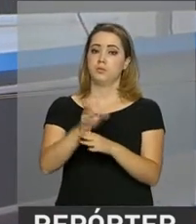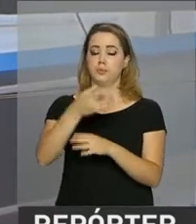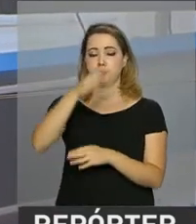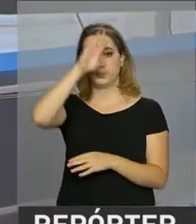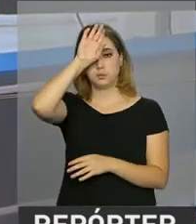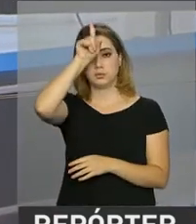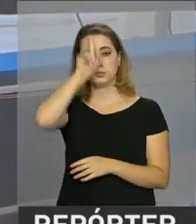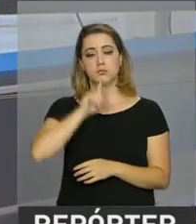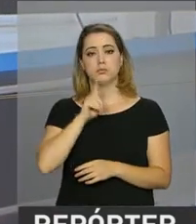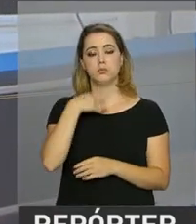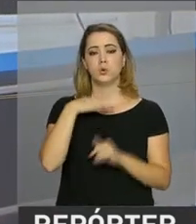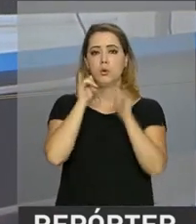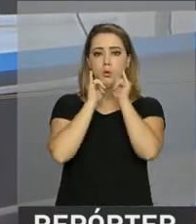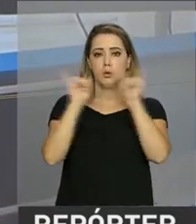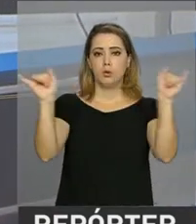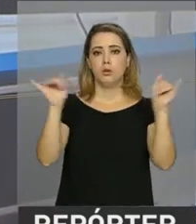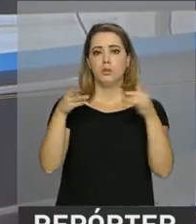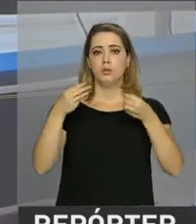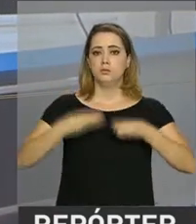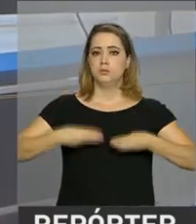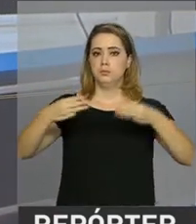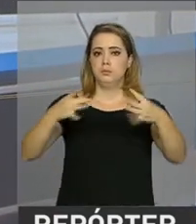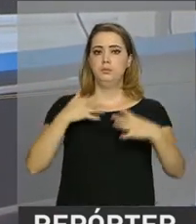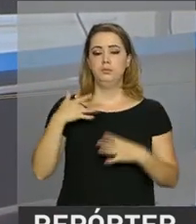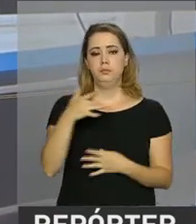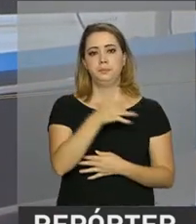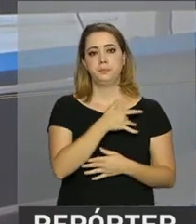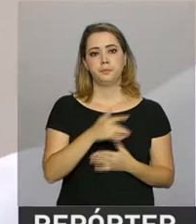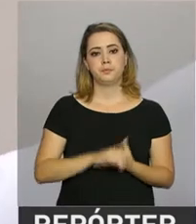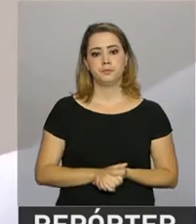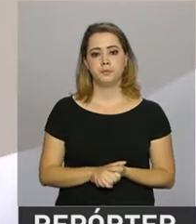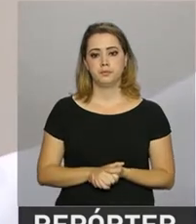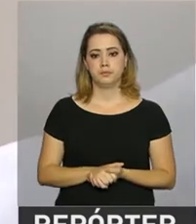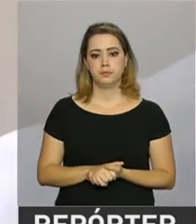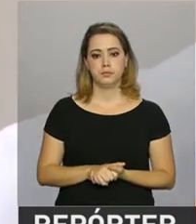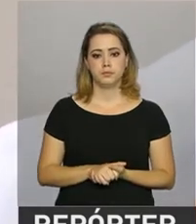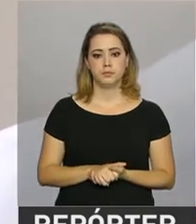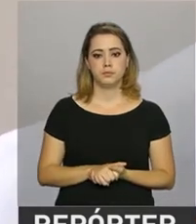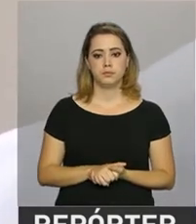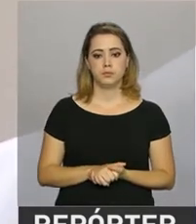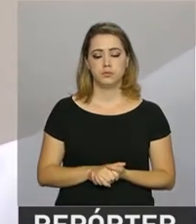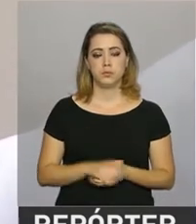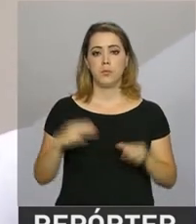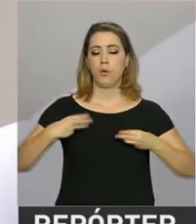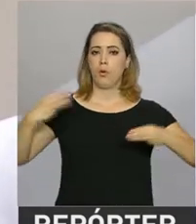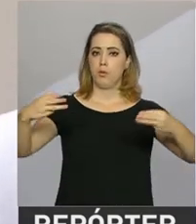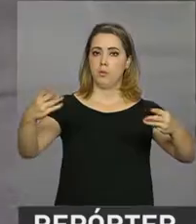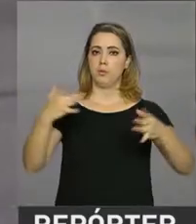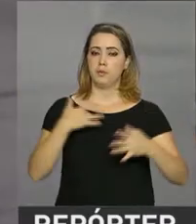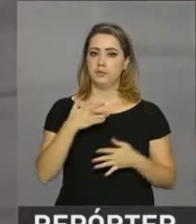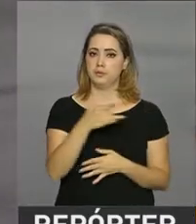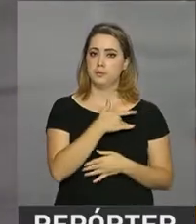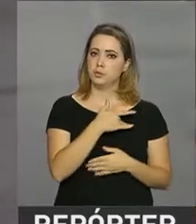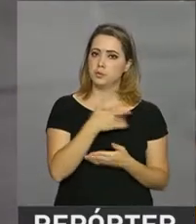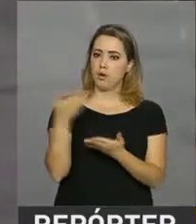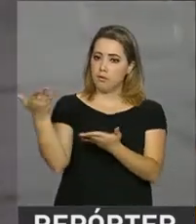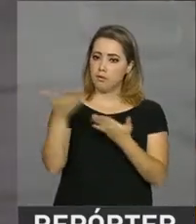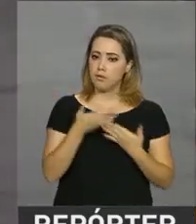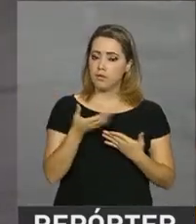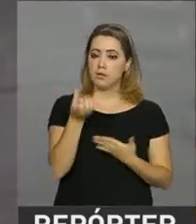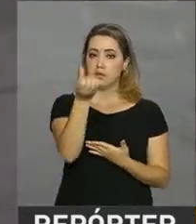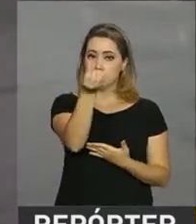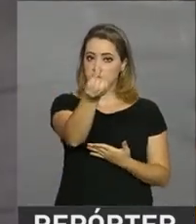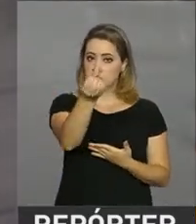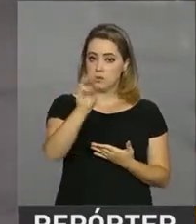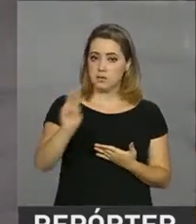amarela o anúncio foi feito pelo ministério da saúde ministério da saúde vai receber imediatamente seis